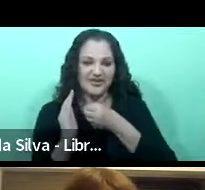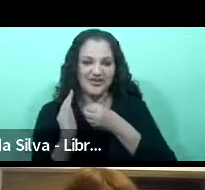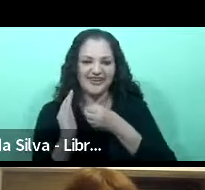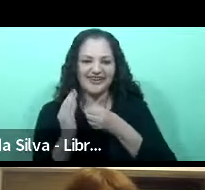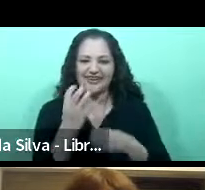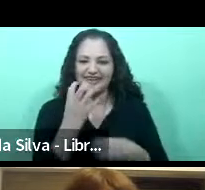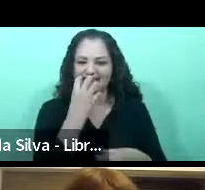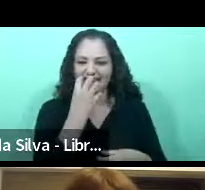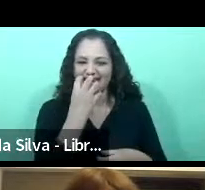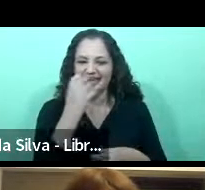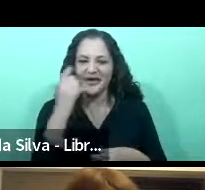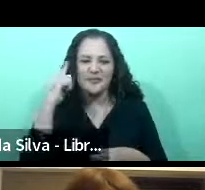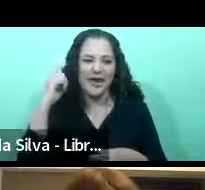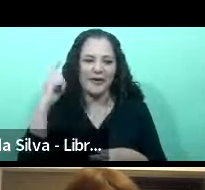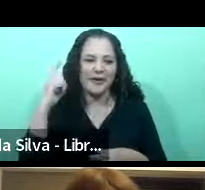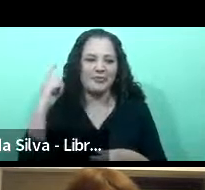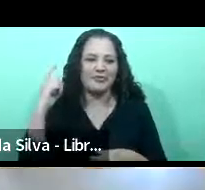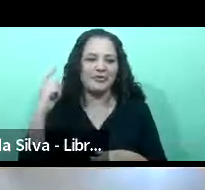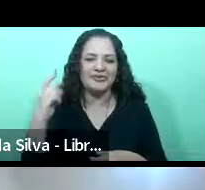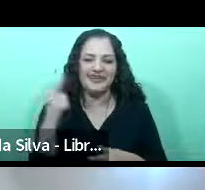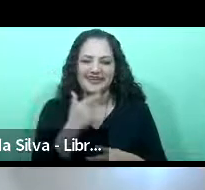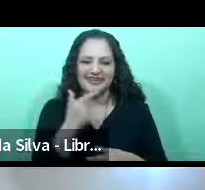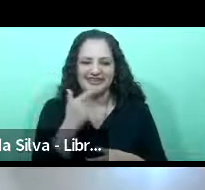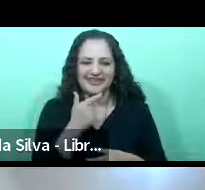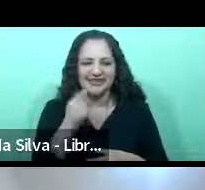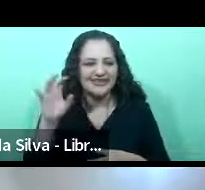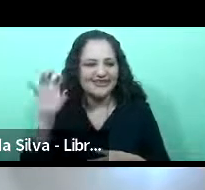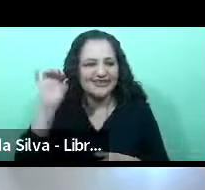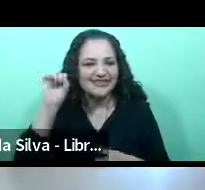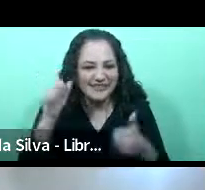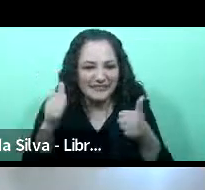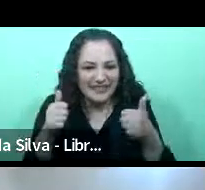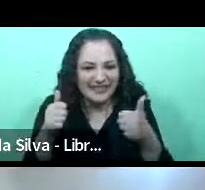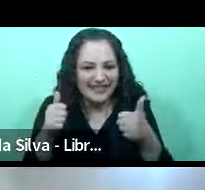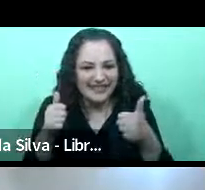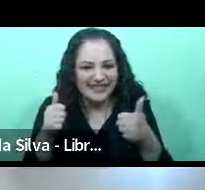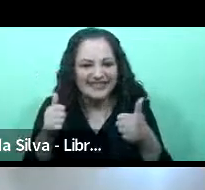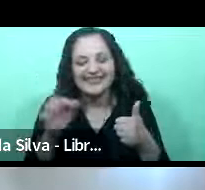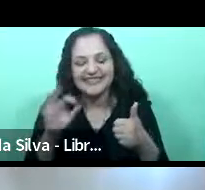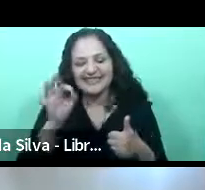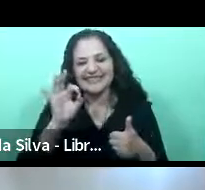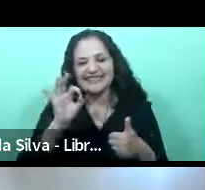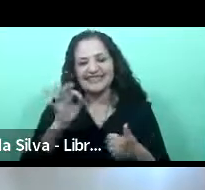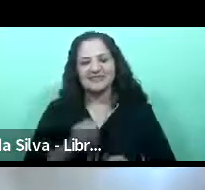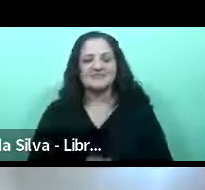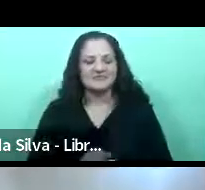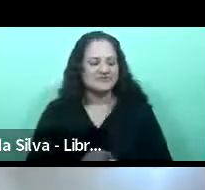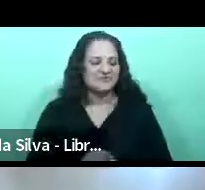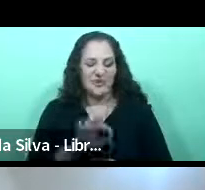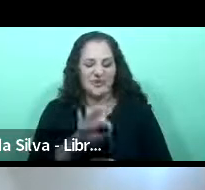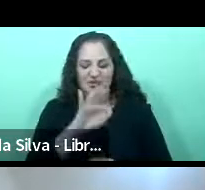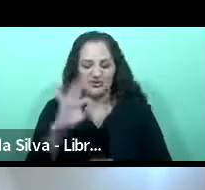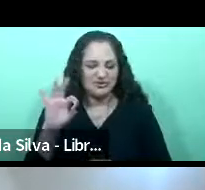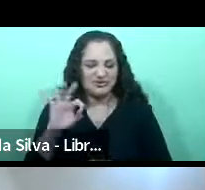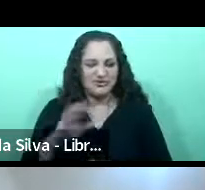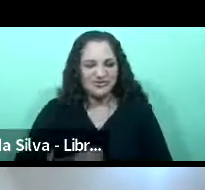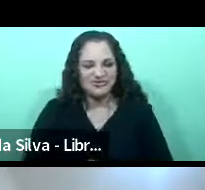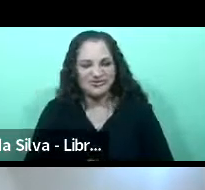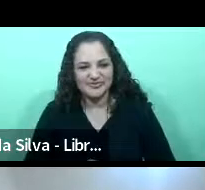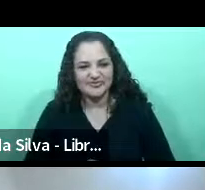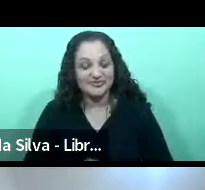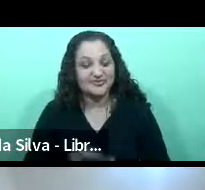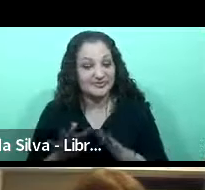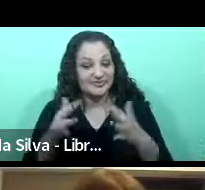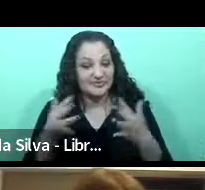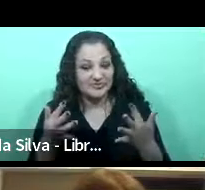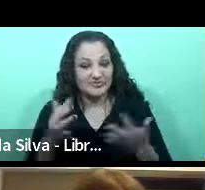latir. Vou trazer aqui pertinho. Vocês estão me ouvindo bem? Sim. Então, né? Joia. Bom, eu não